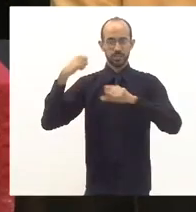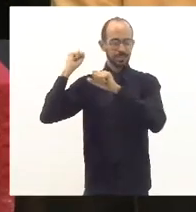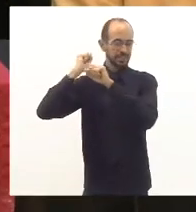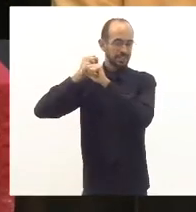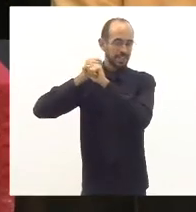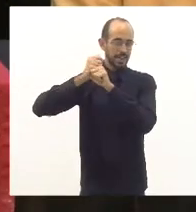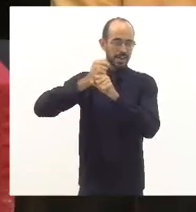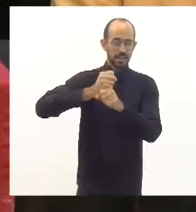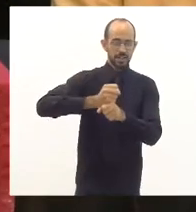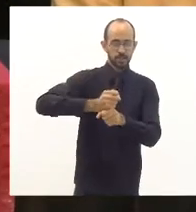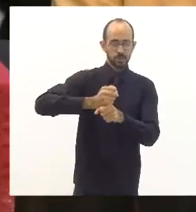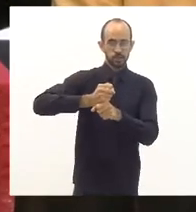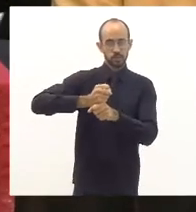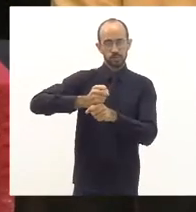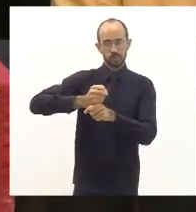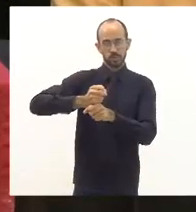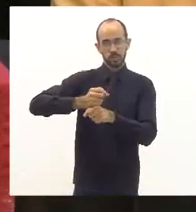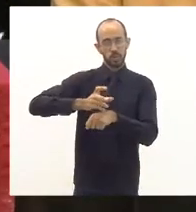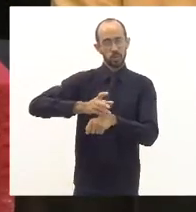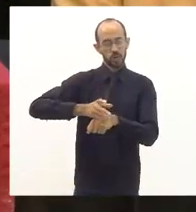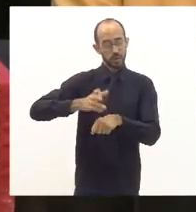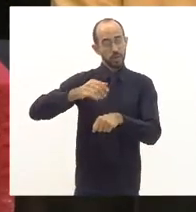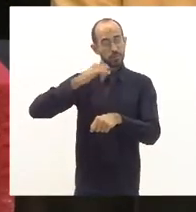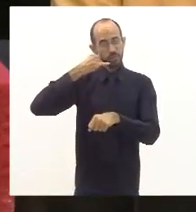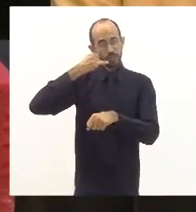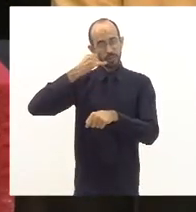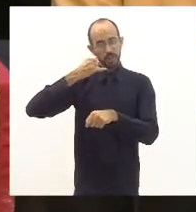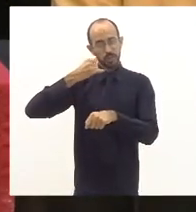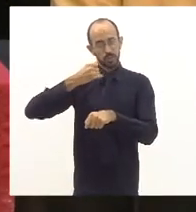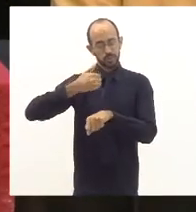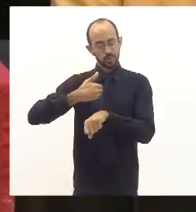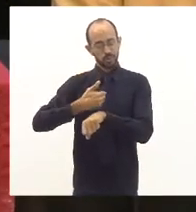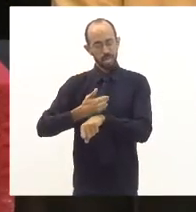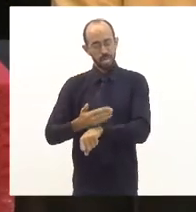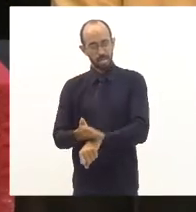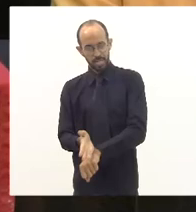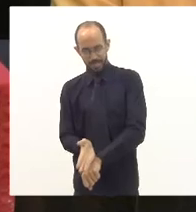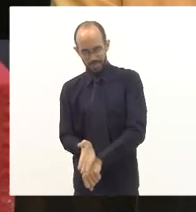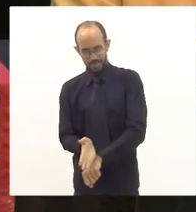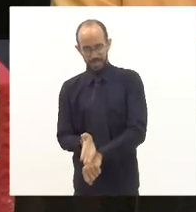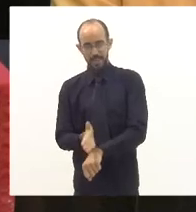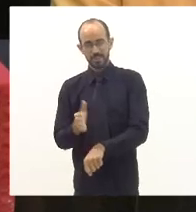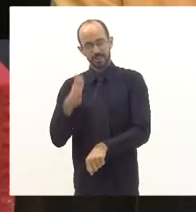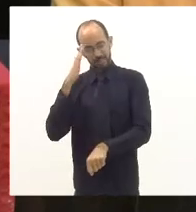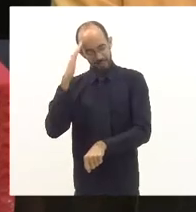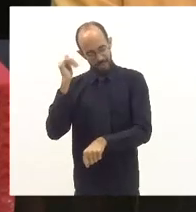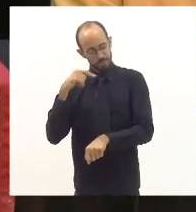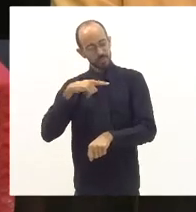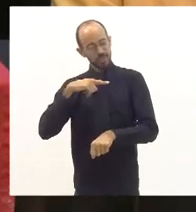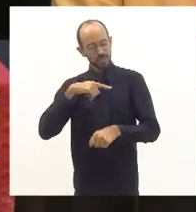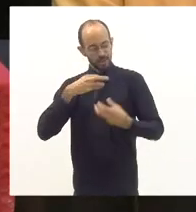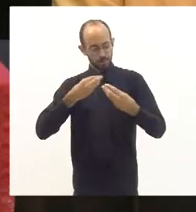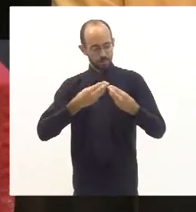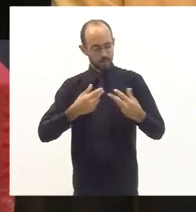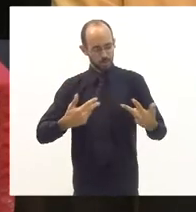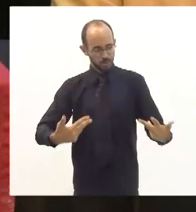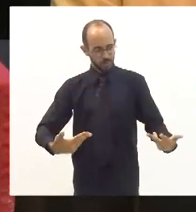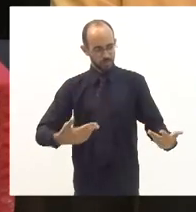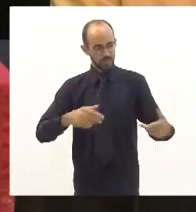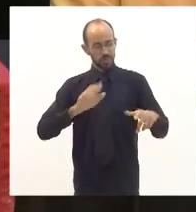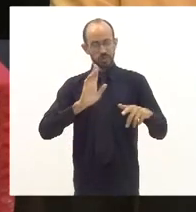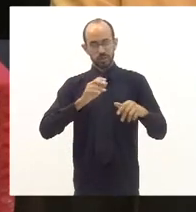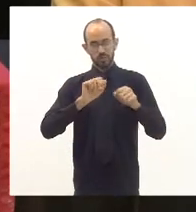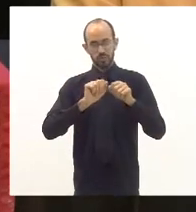o nosso tempo, mas a culpa não é tua, nós é que estouramos o tempo aqui e a gente sabe que você tem muita coisa a fazer. Vocês já fizeram uma